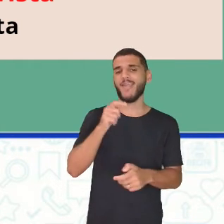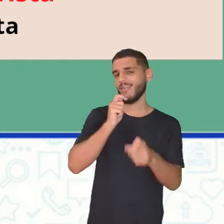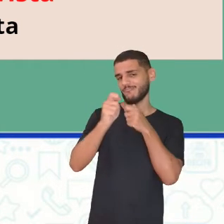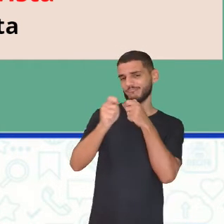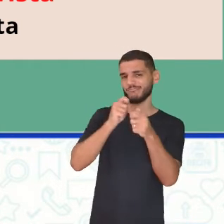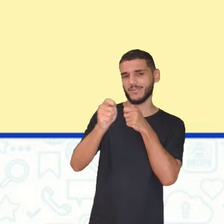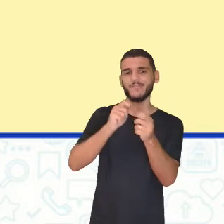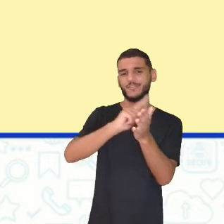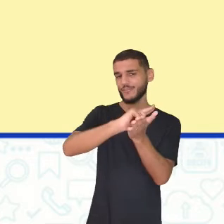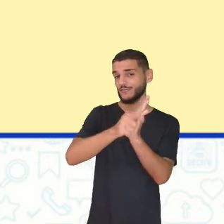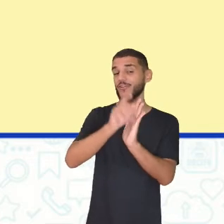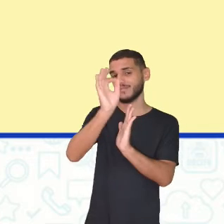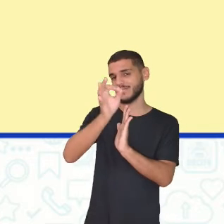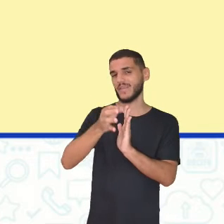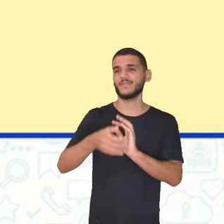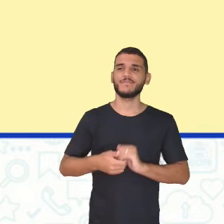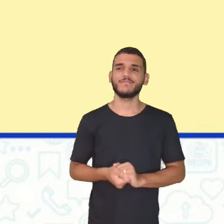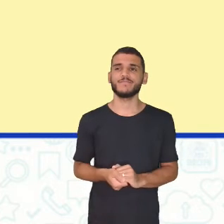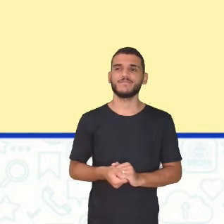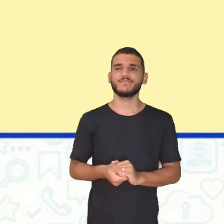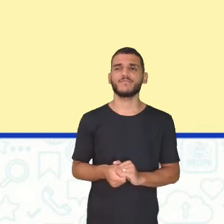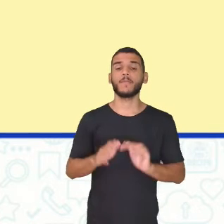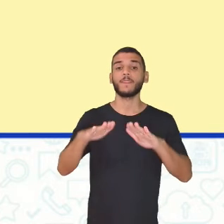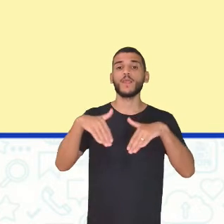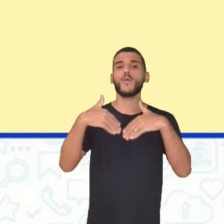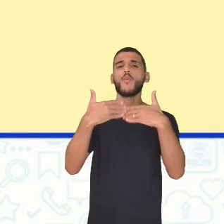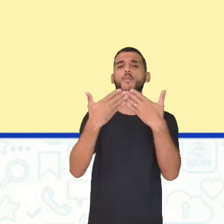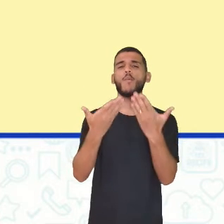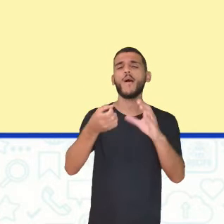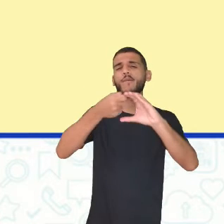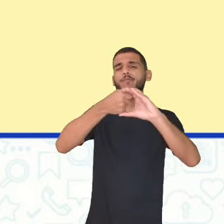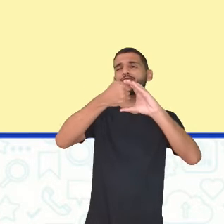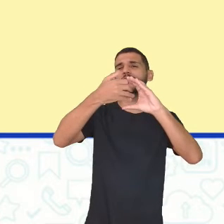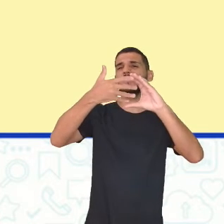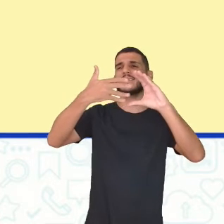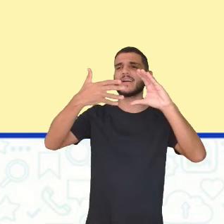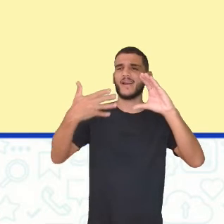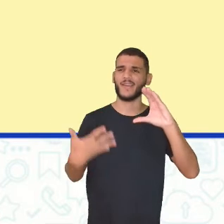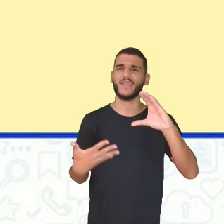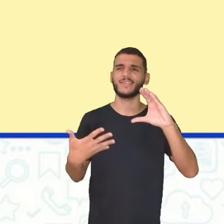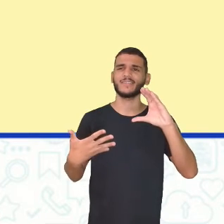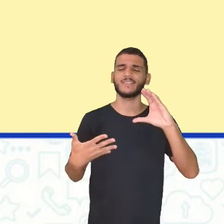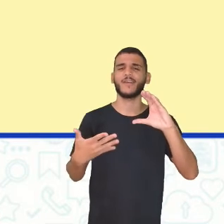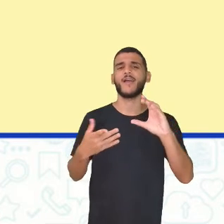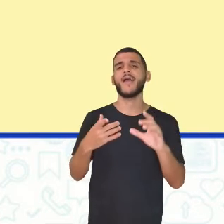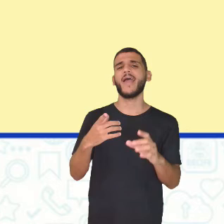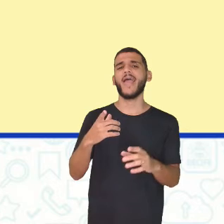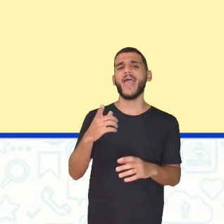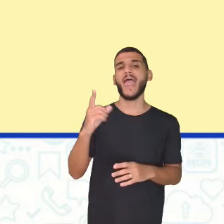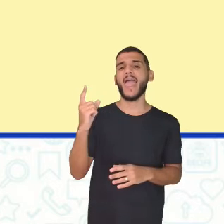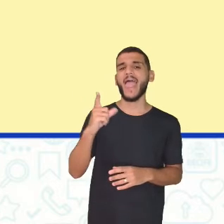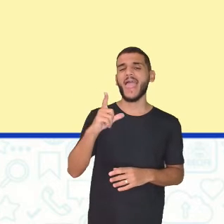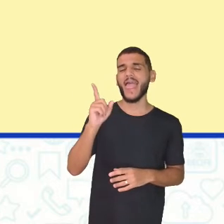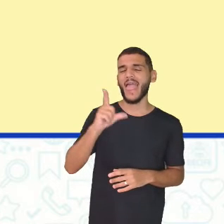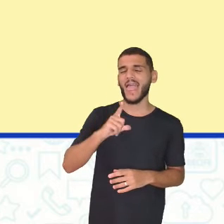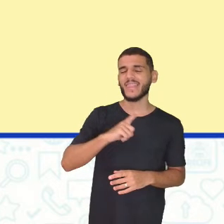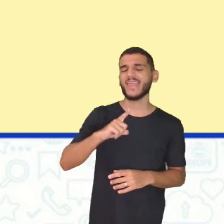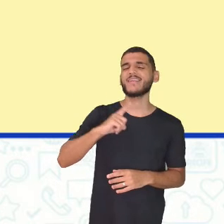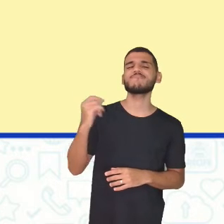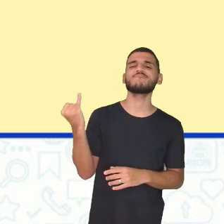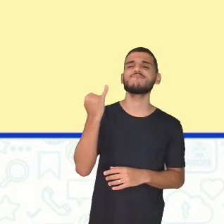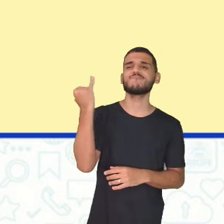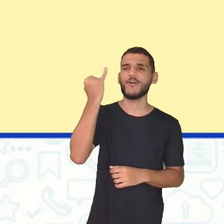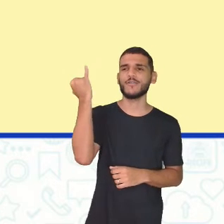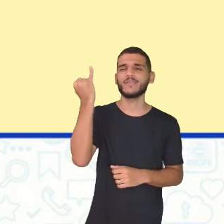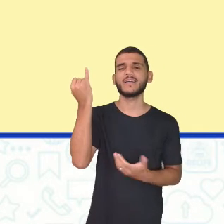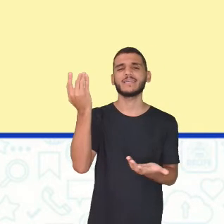é entrevista. Quais elementos características foram essenciais para que você,